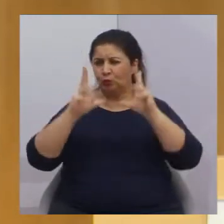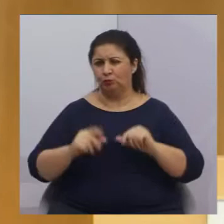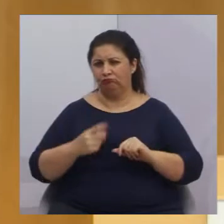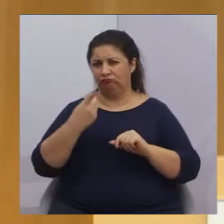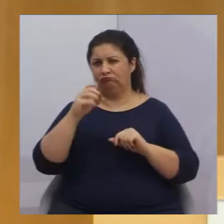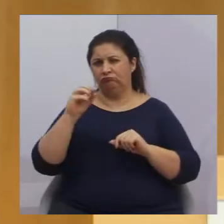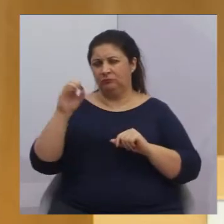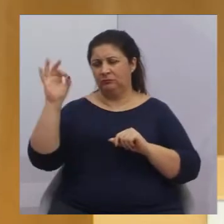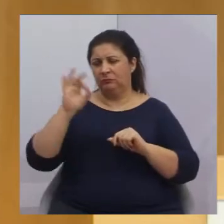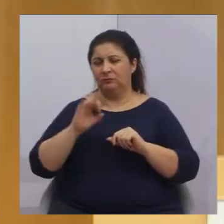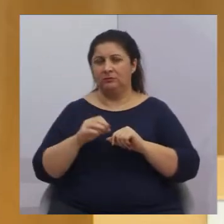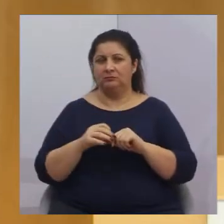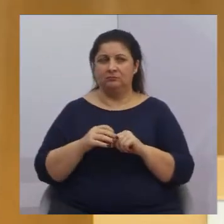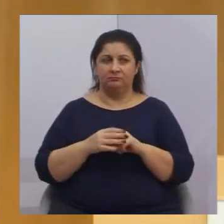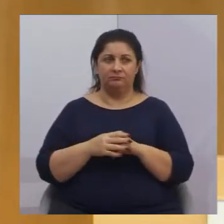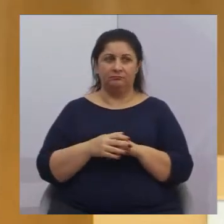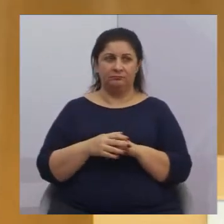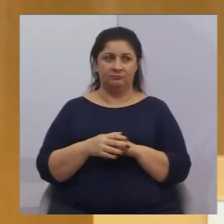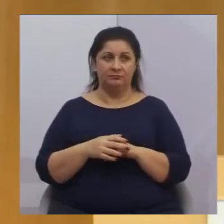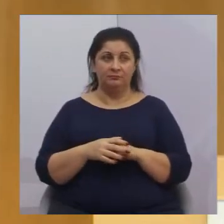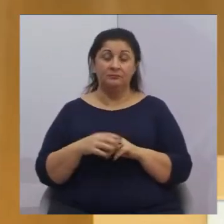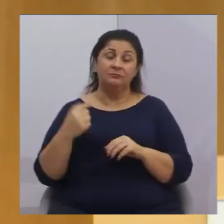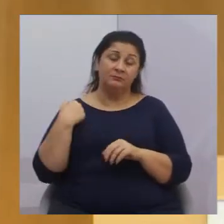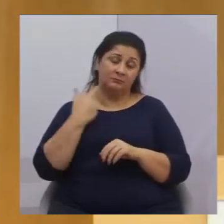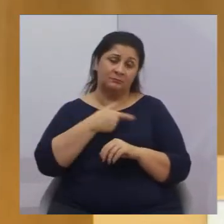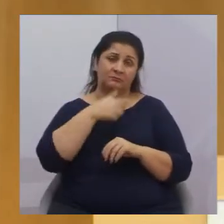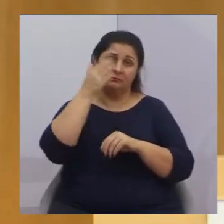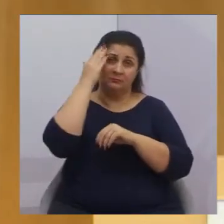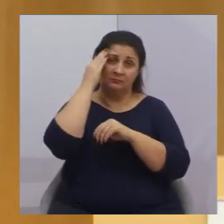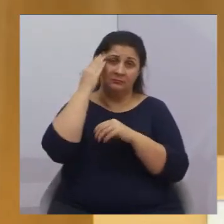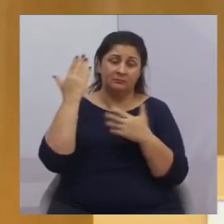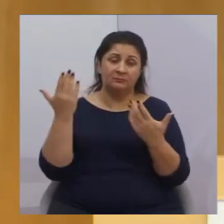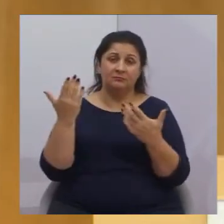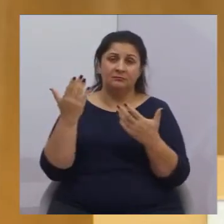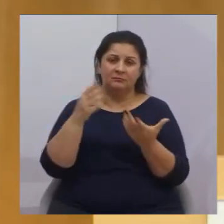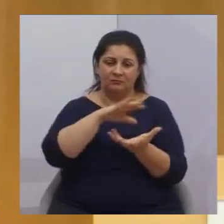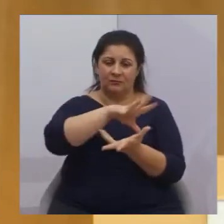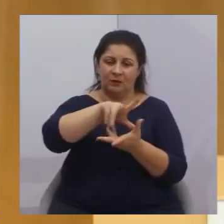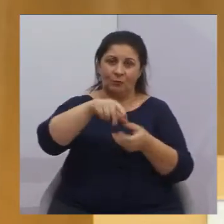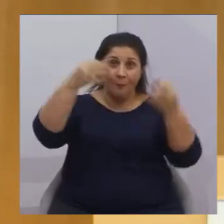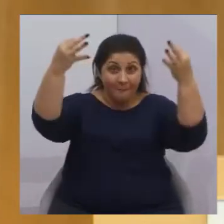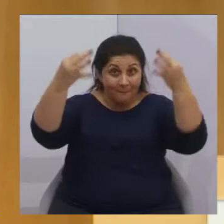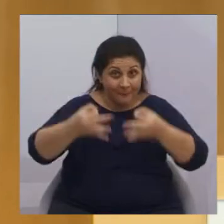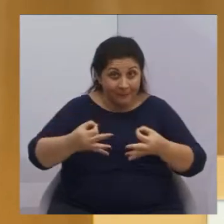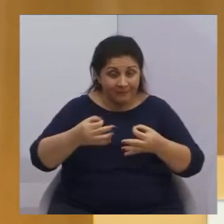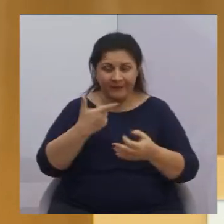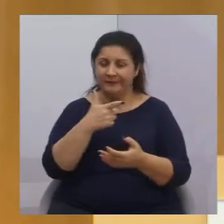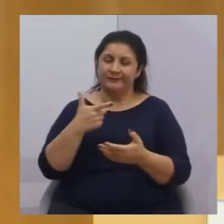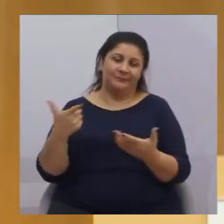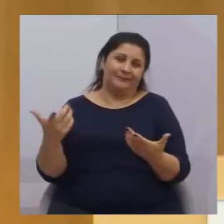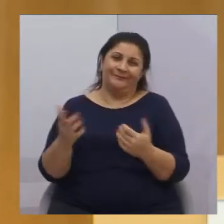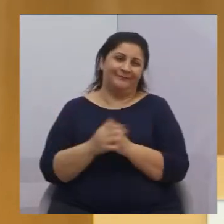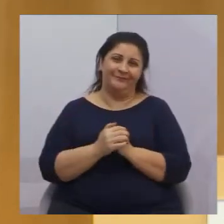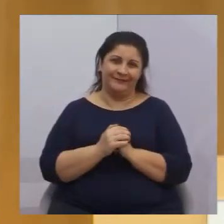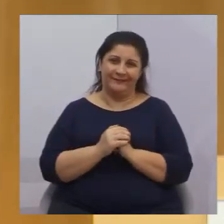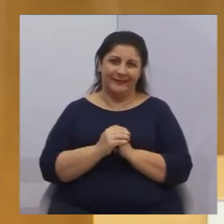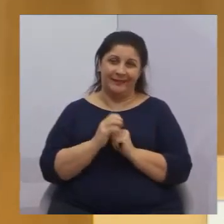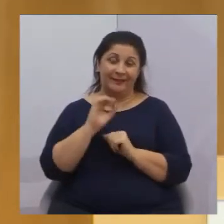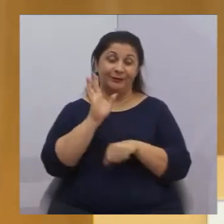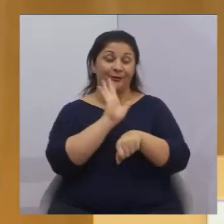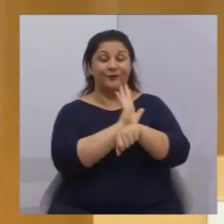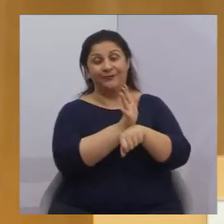nós gostaríamos que fosse, né? E nós sabemos que mundo ideal não existe Alice no País das Maravilhas